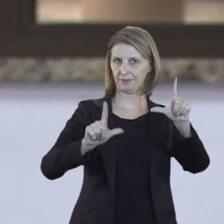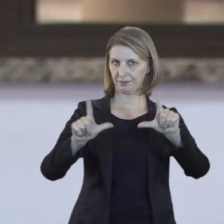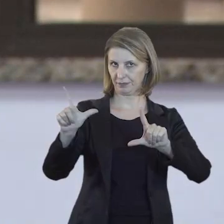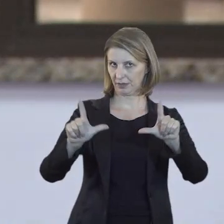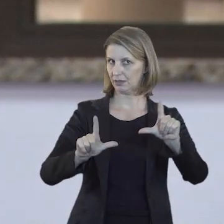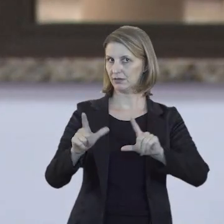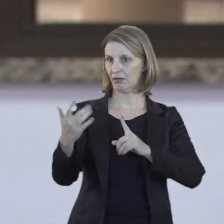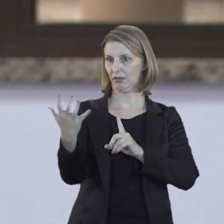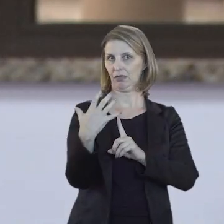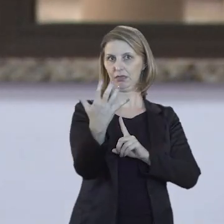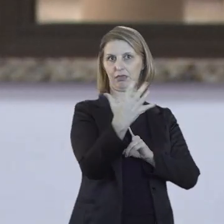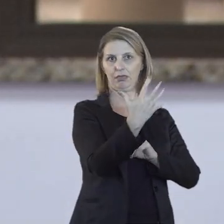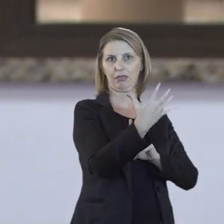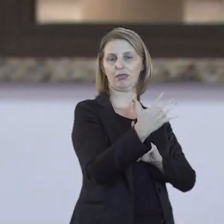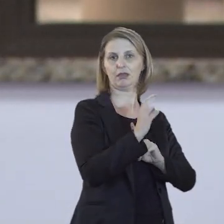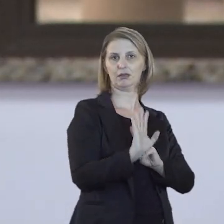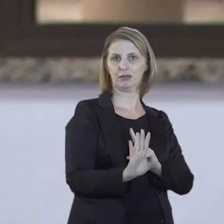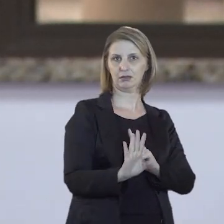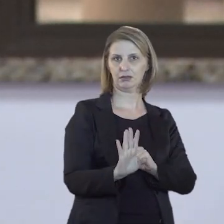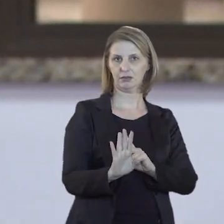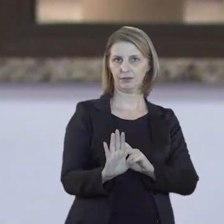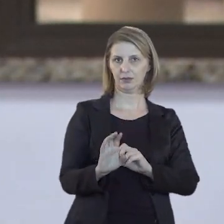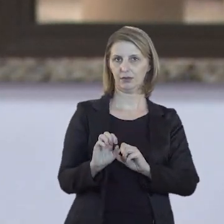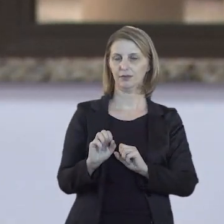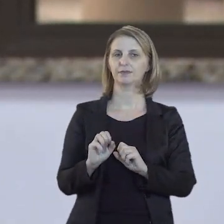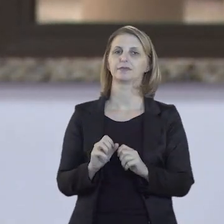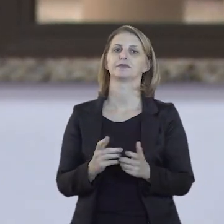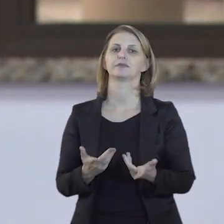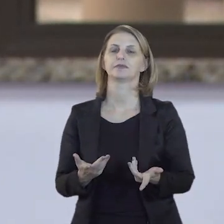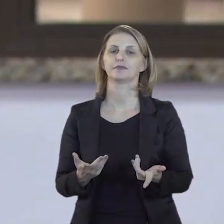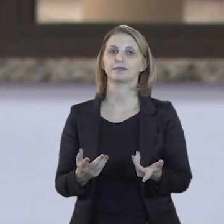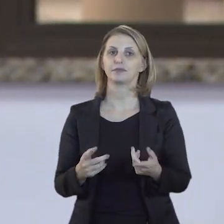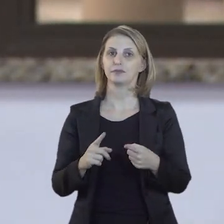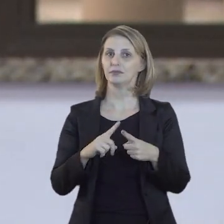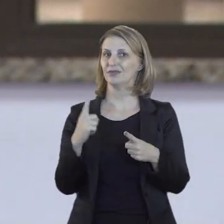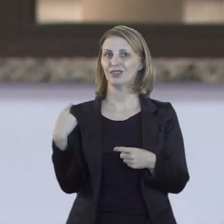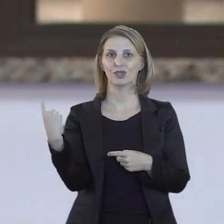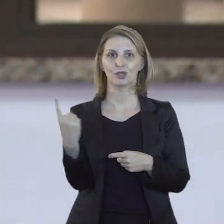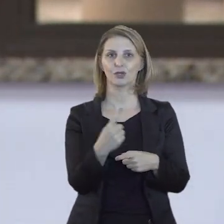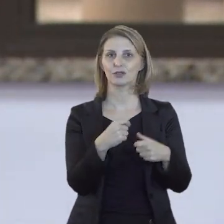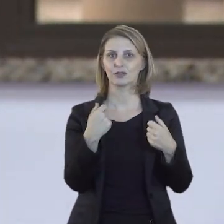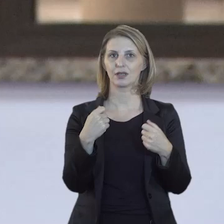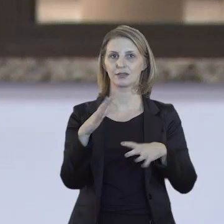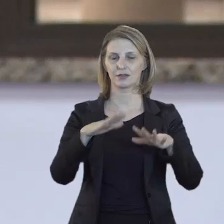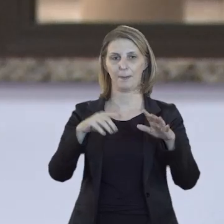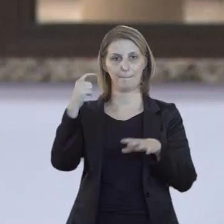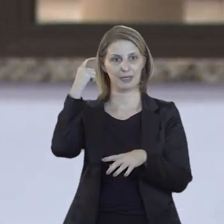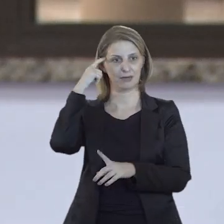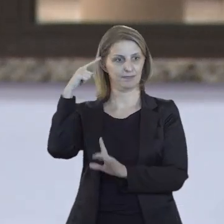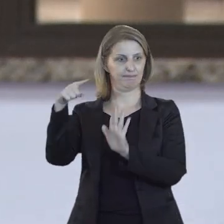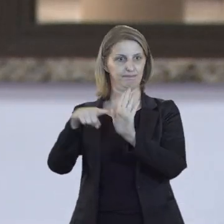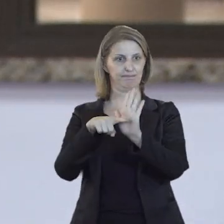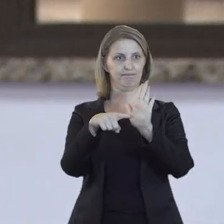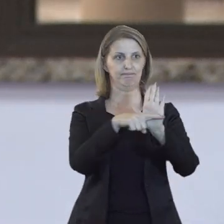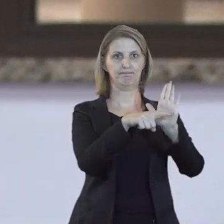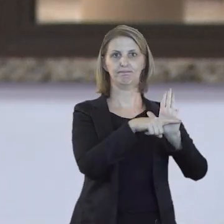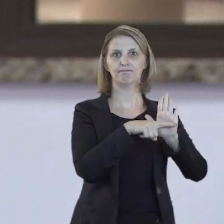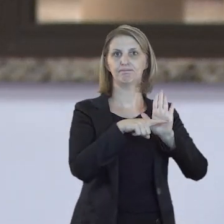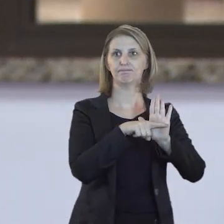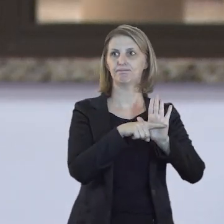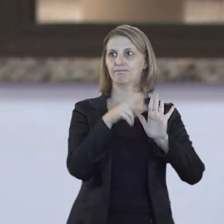me bombardear. Veja bem, eu não estou dizendo que nós precisamos ficar alienados da realidade, não é isso. Mas que muitas vezes